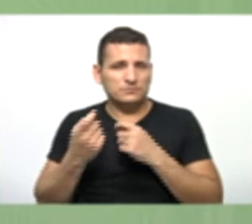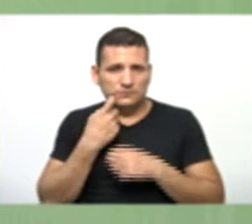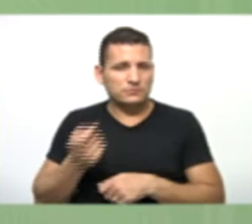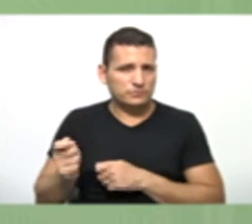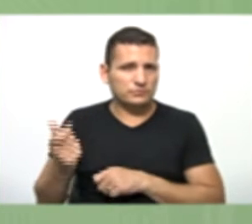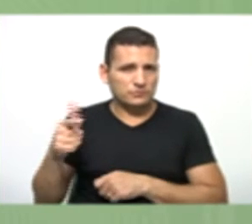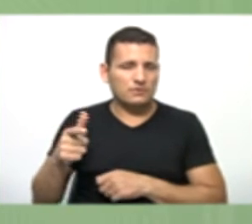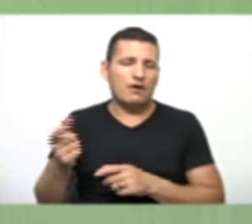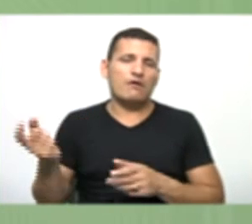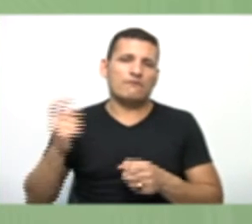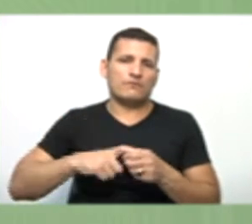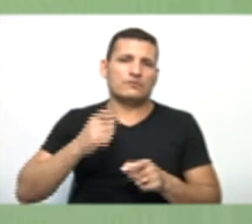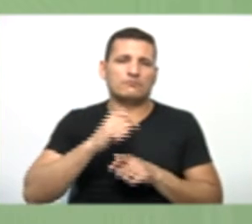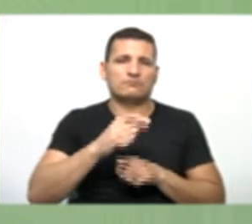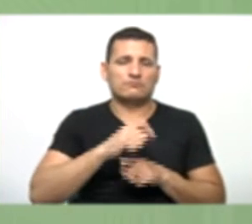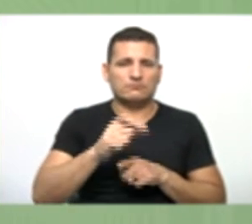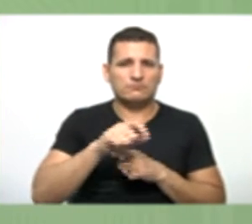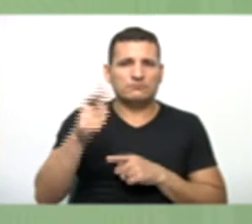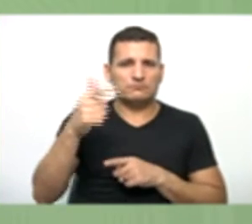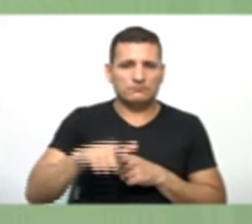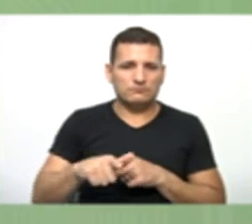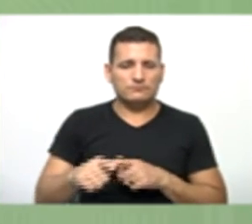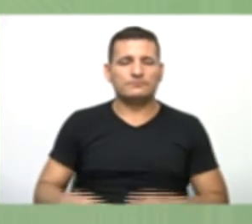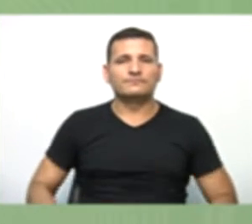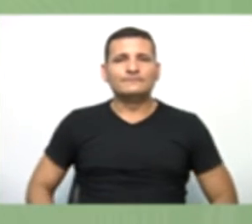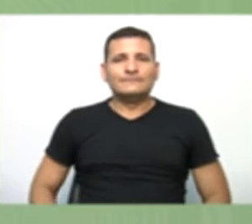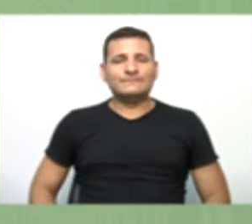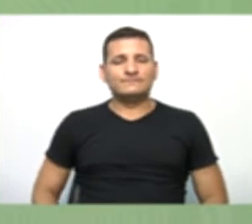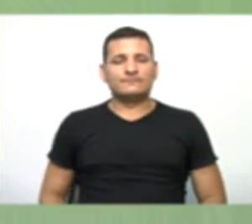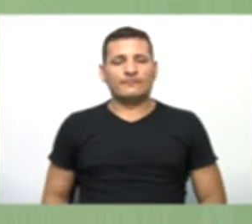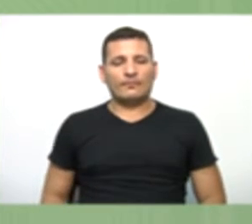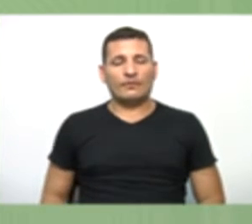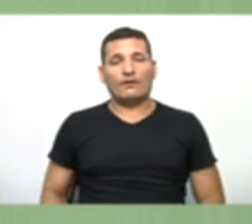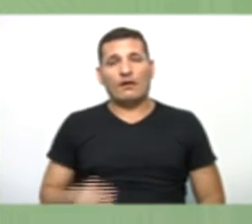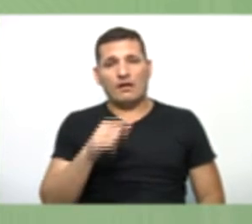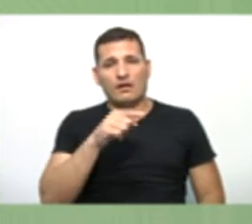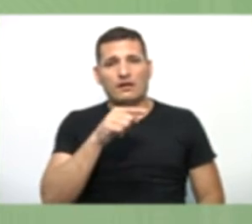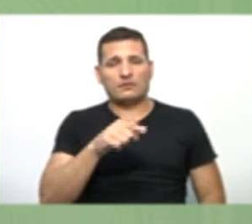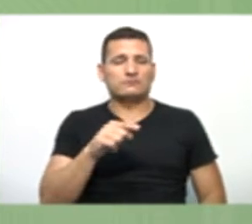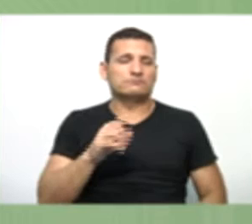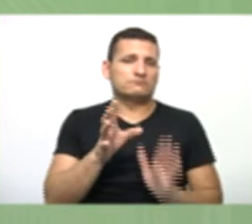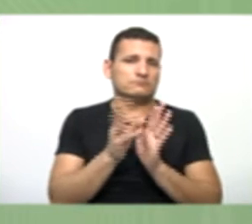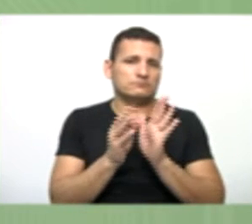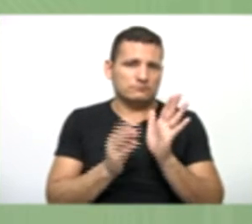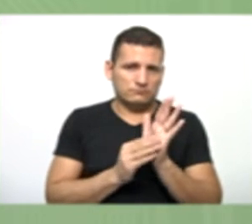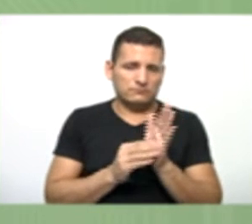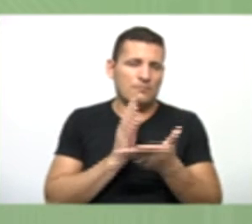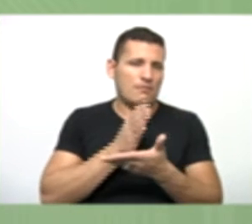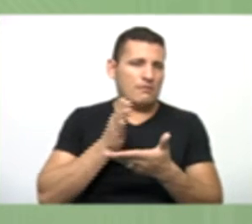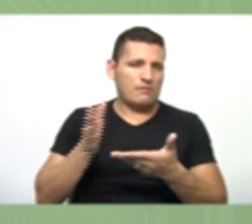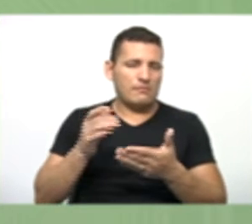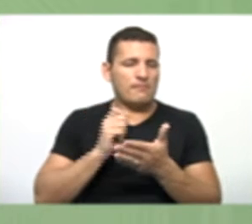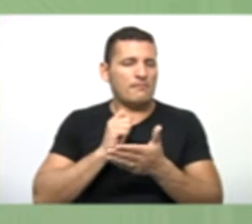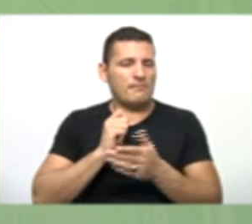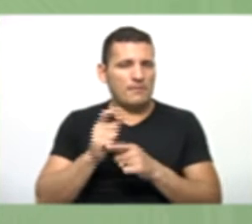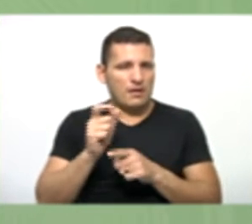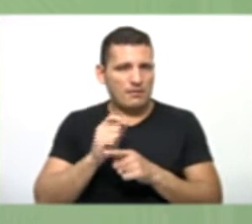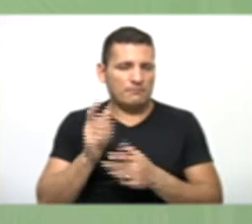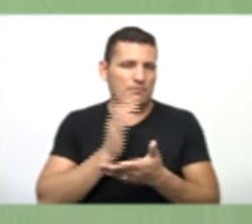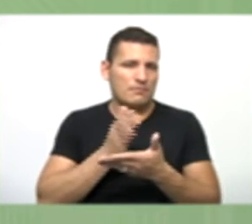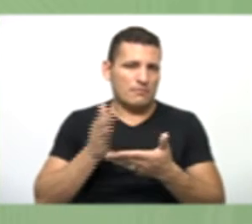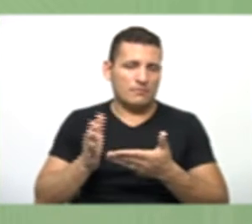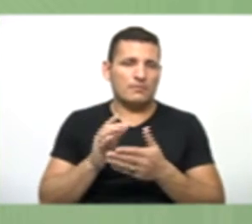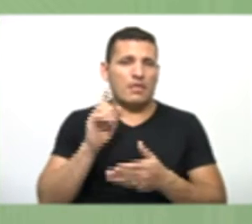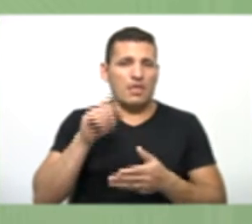outra classificação que é muito importante nesse conteúdo de séries de pagamento é quanto ao formato do